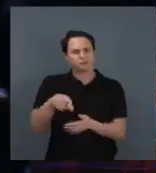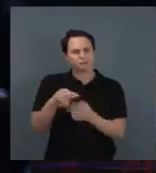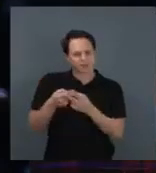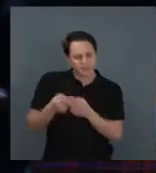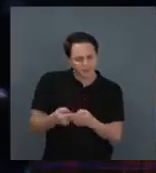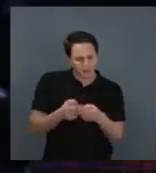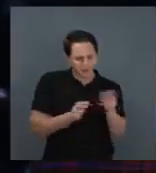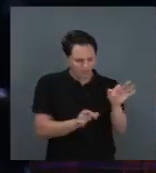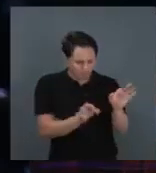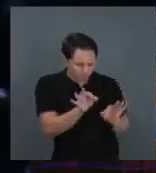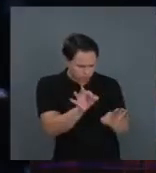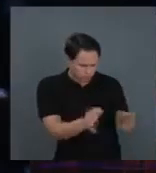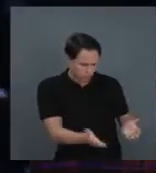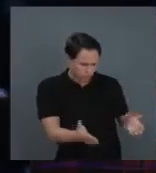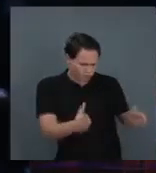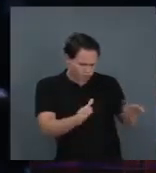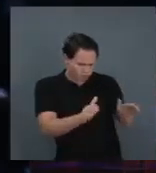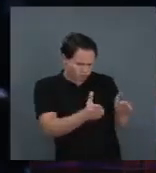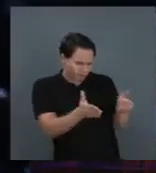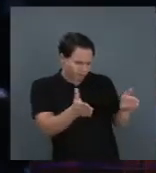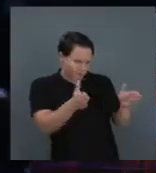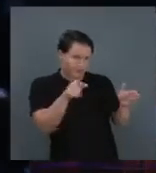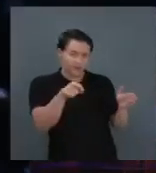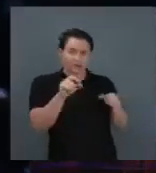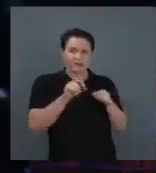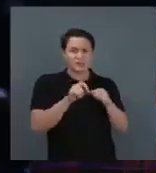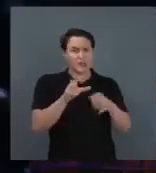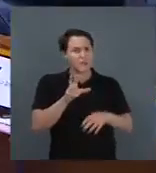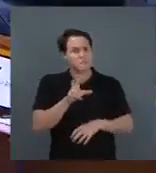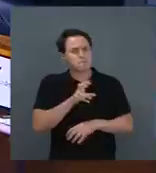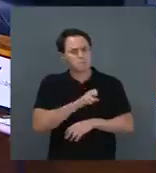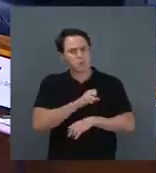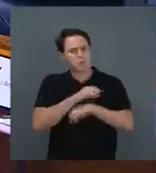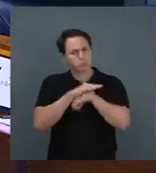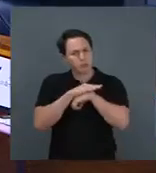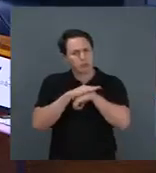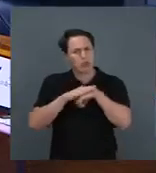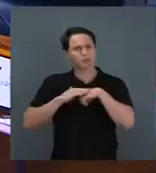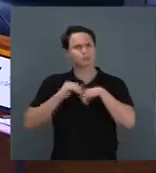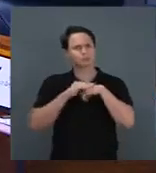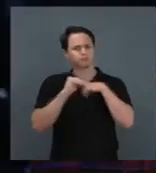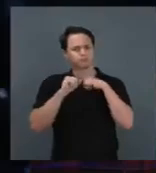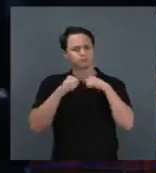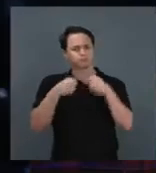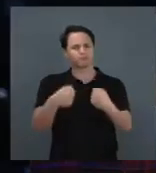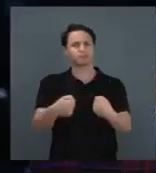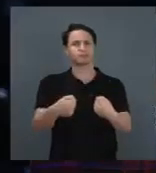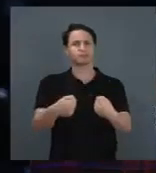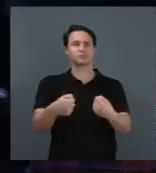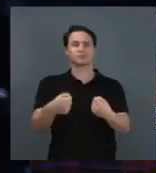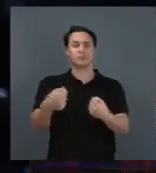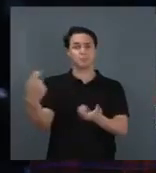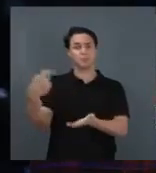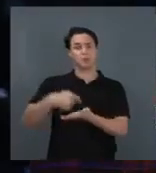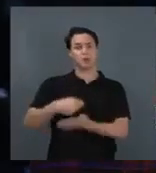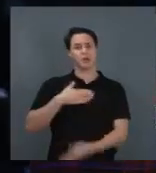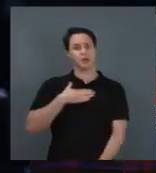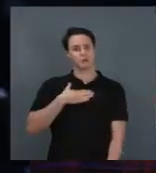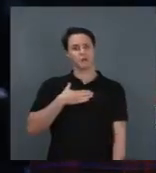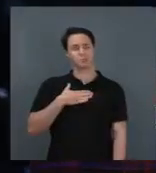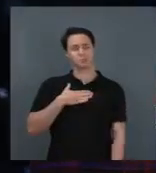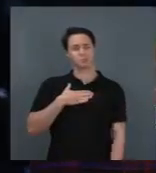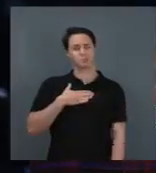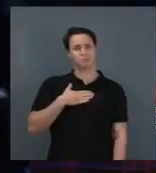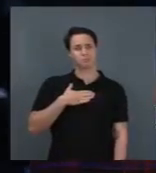construção de algo que ele fazia com amor e com carinho. E me pagava.